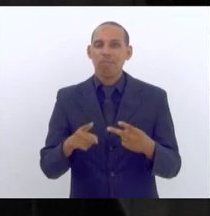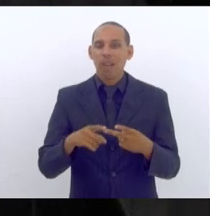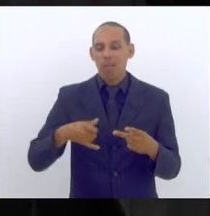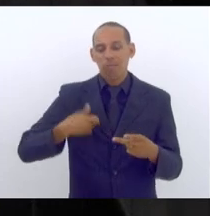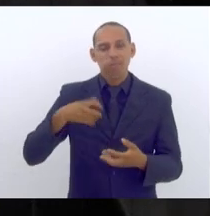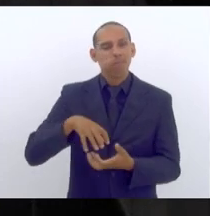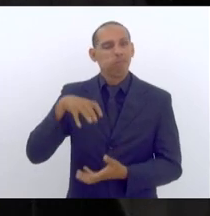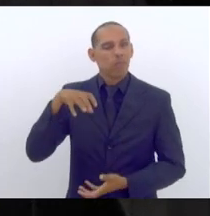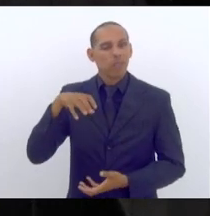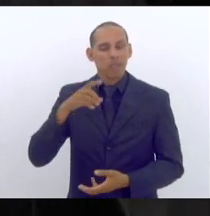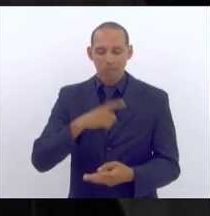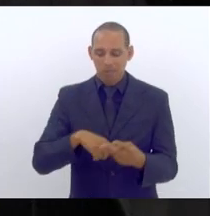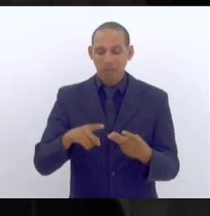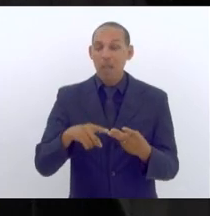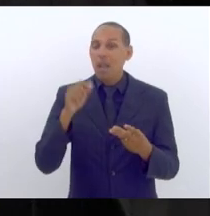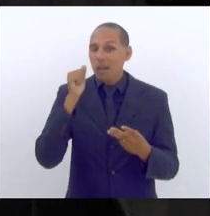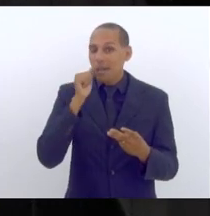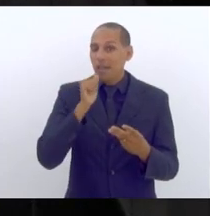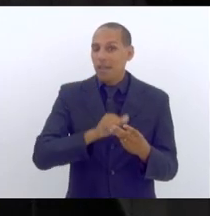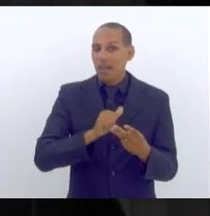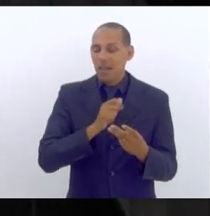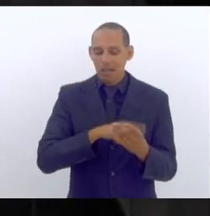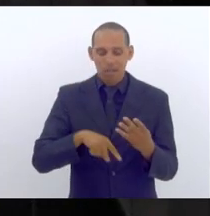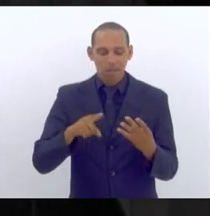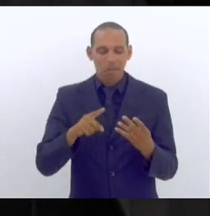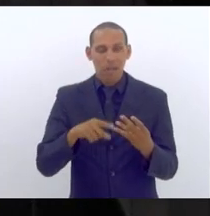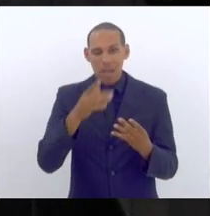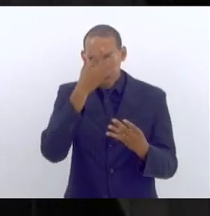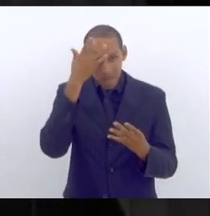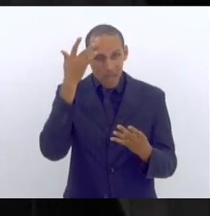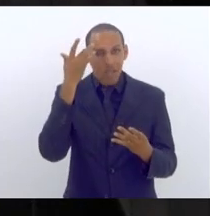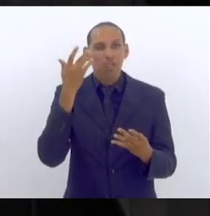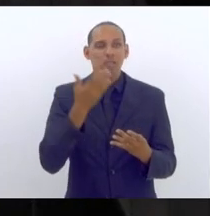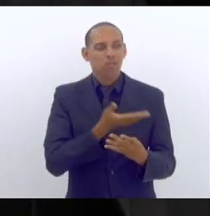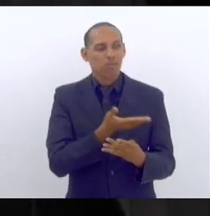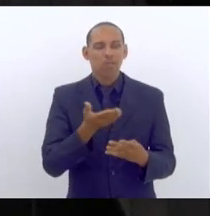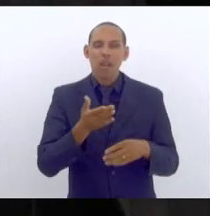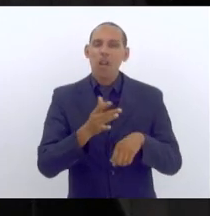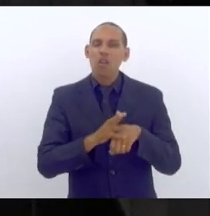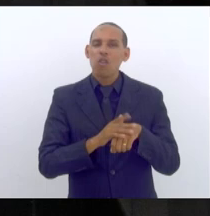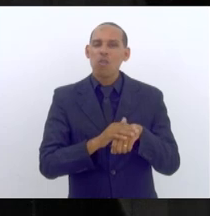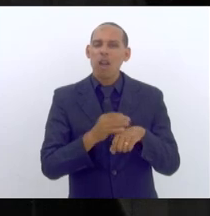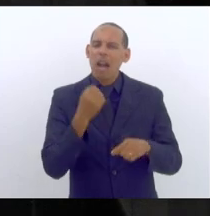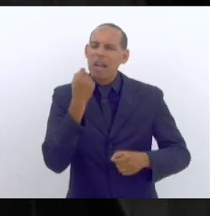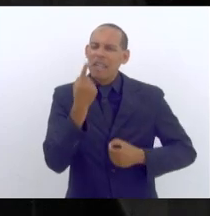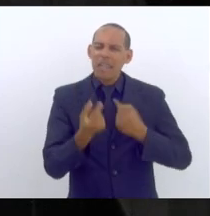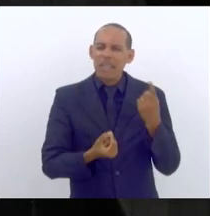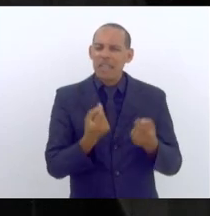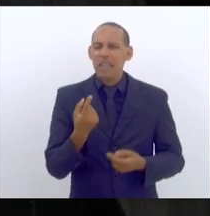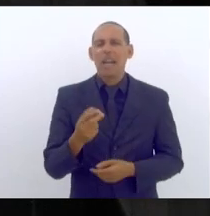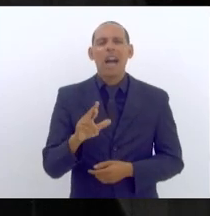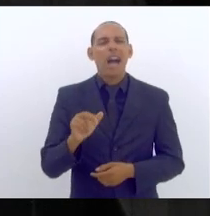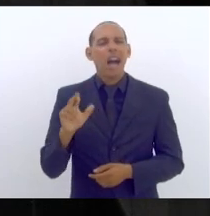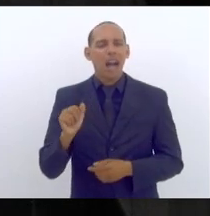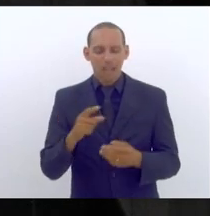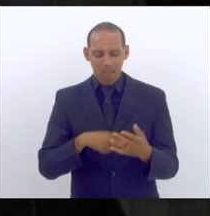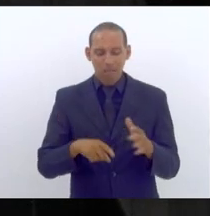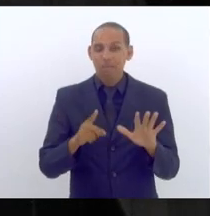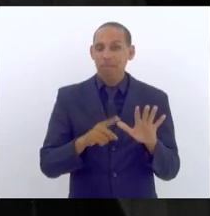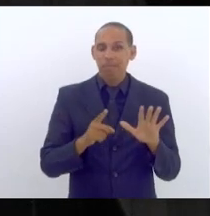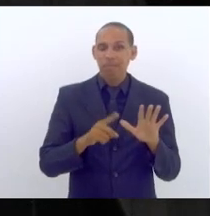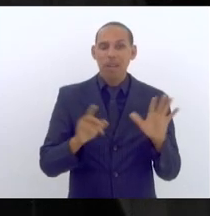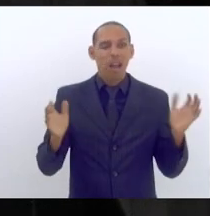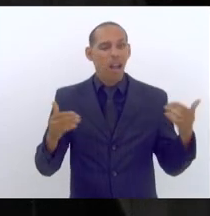idosos das mulheres das pessoas com doenças raras das pessoas autistas